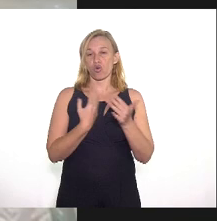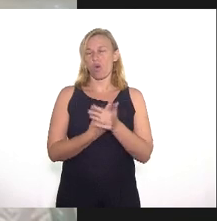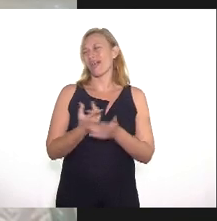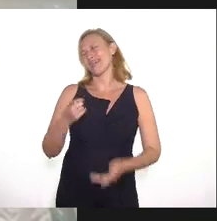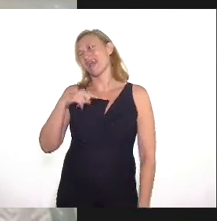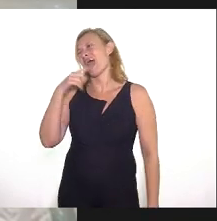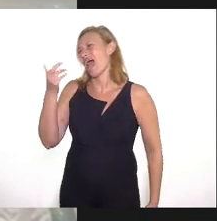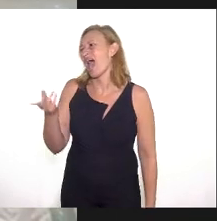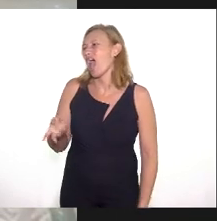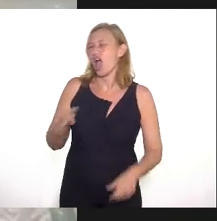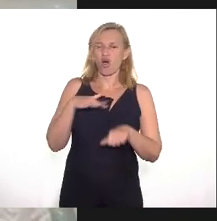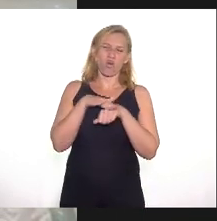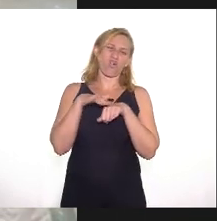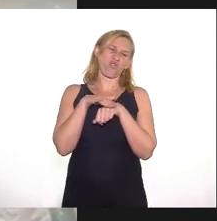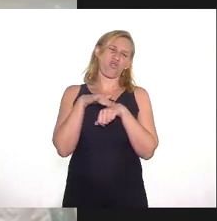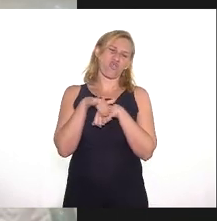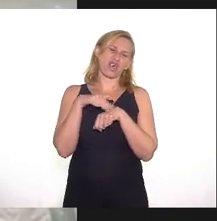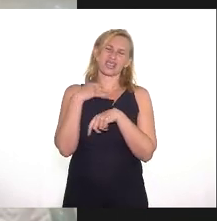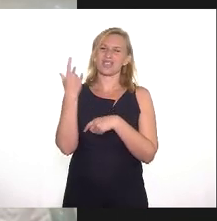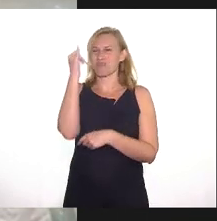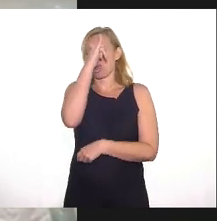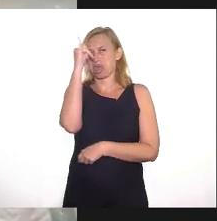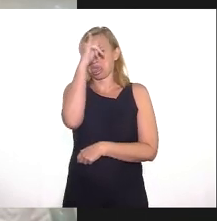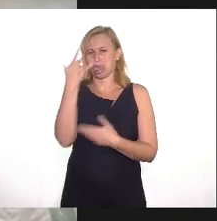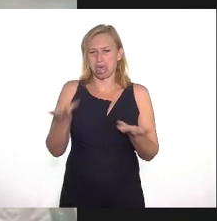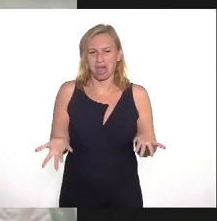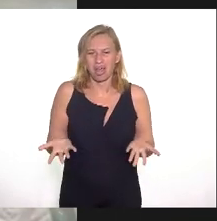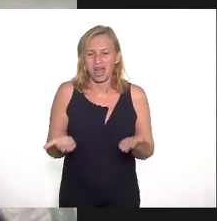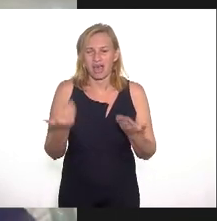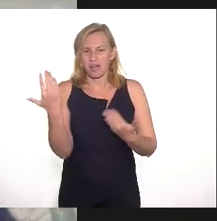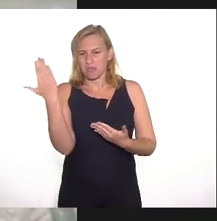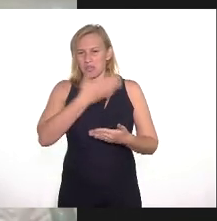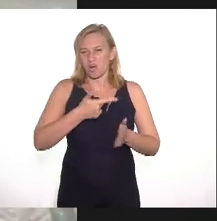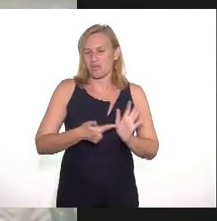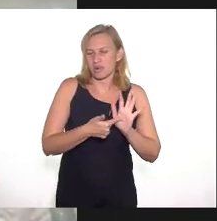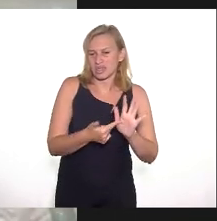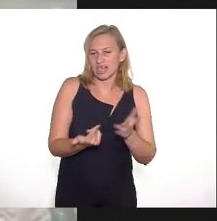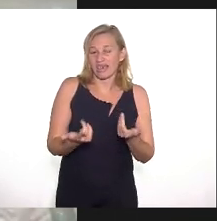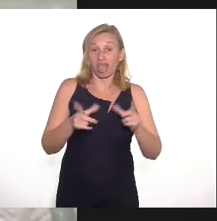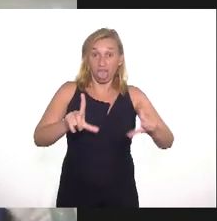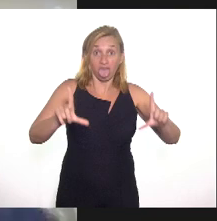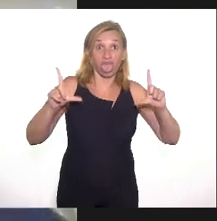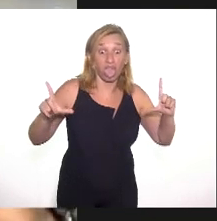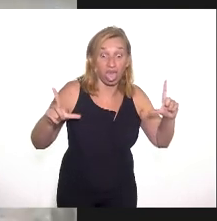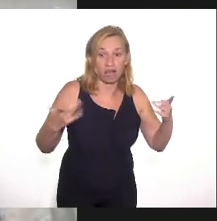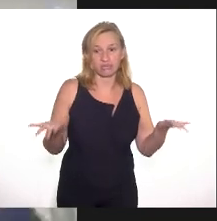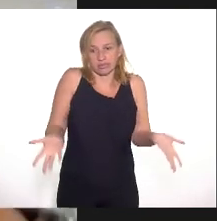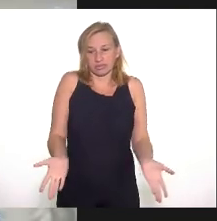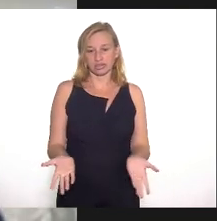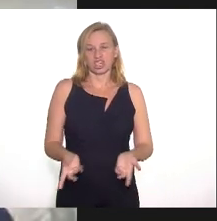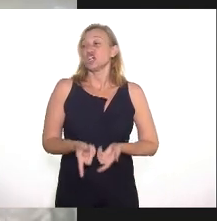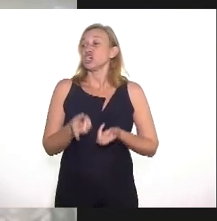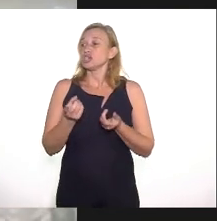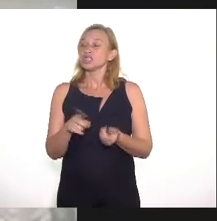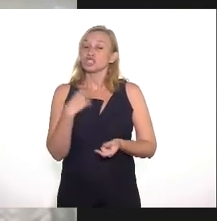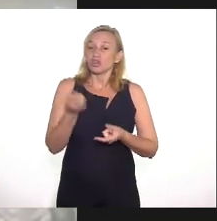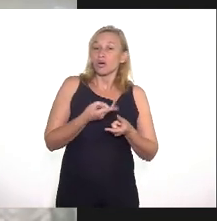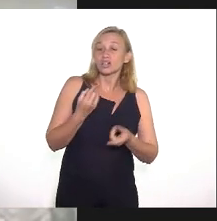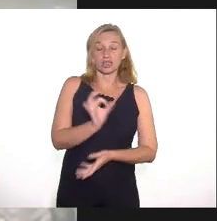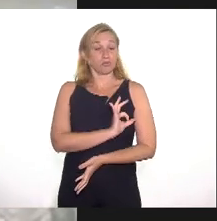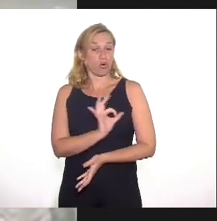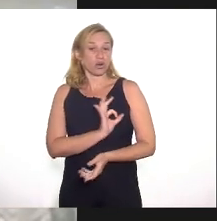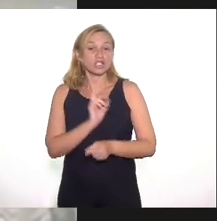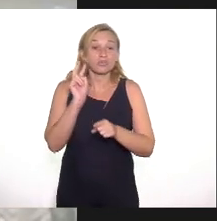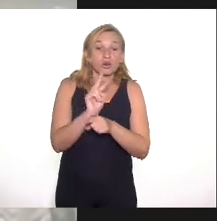foi ameaçado sem apresentar provas e simplesmente querendo lacrar na mídia. Saio em defesa das nossas polícias.